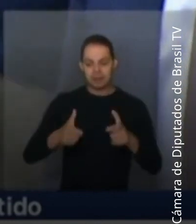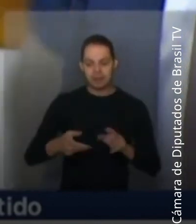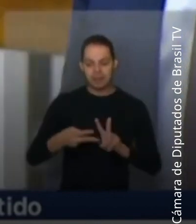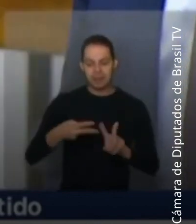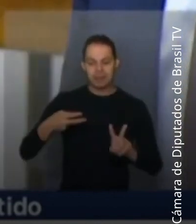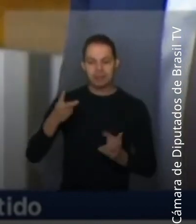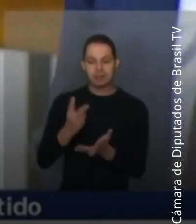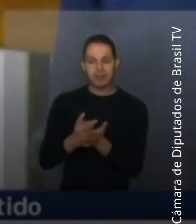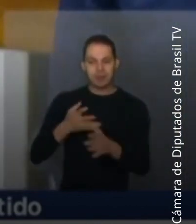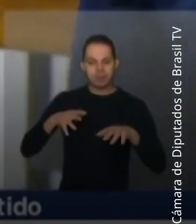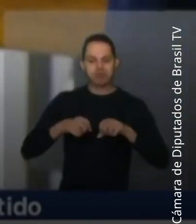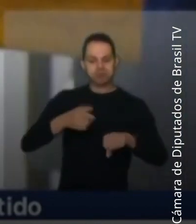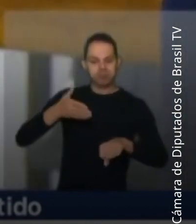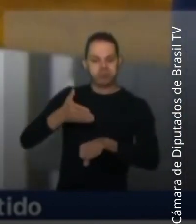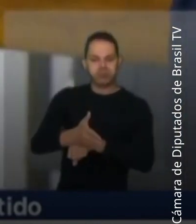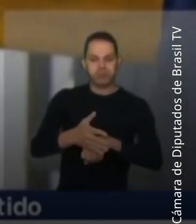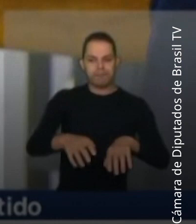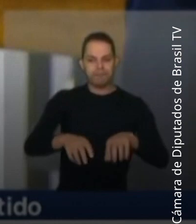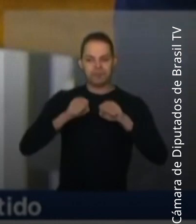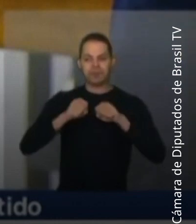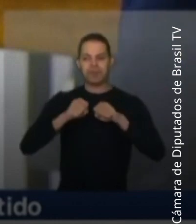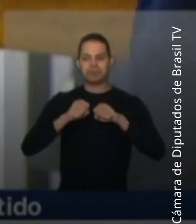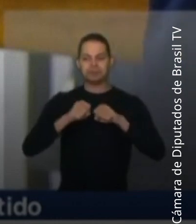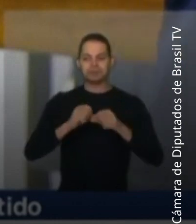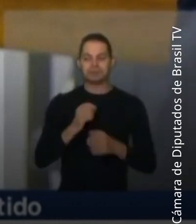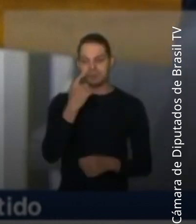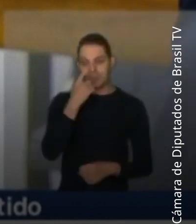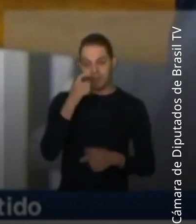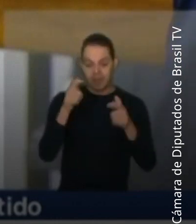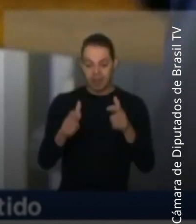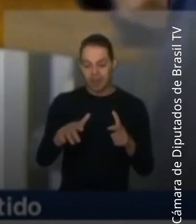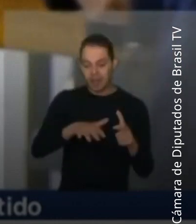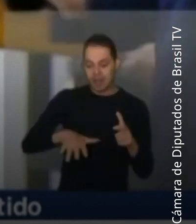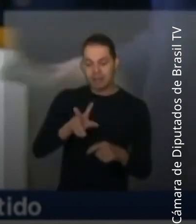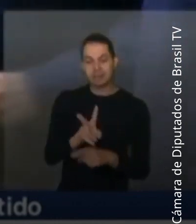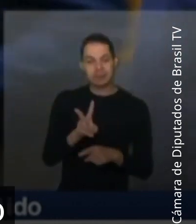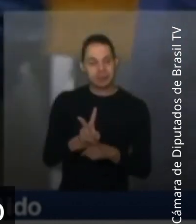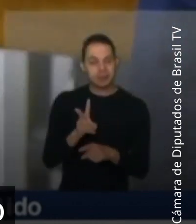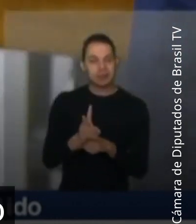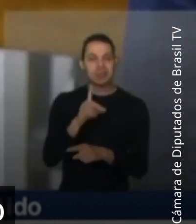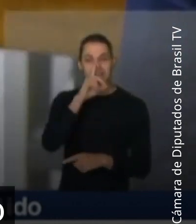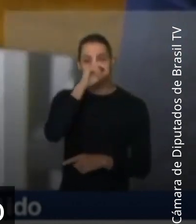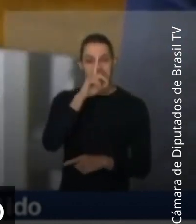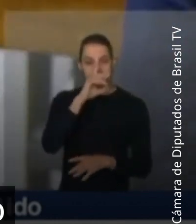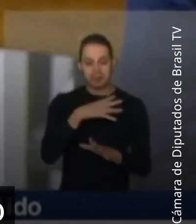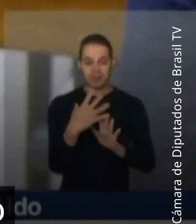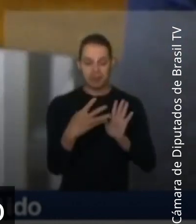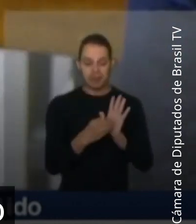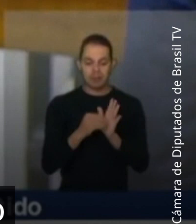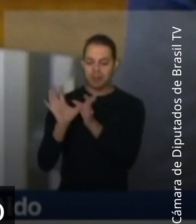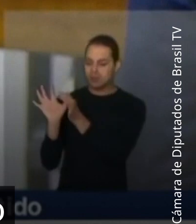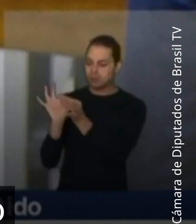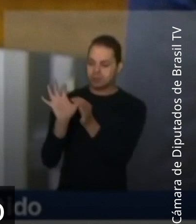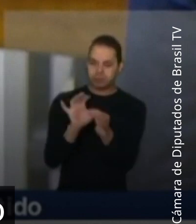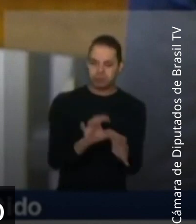constantemente são invadidas, áreas de proteção ambiental que estão em risco. A Amazônia, nós estamos vendo um cenário cada vez